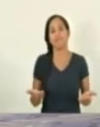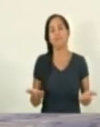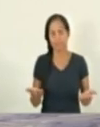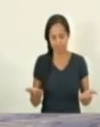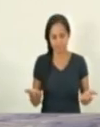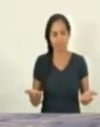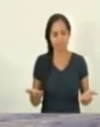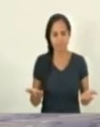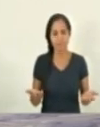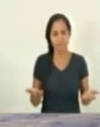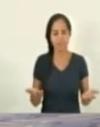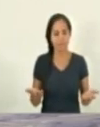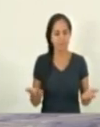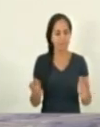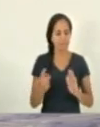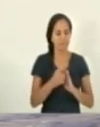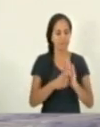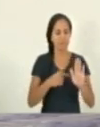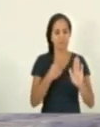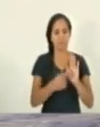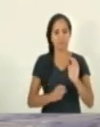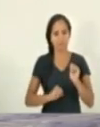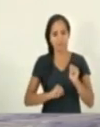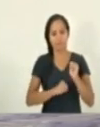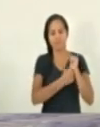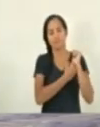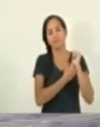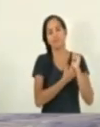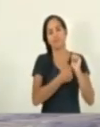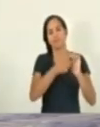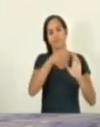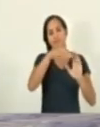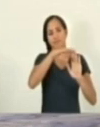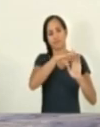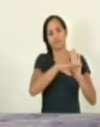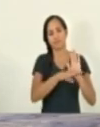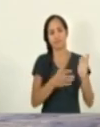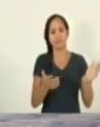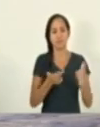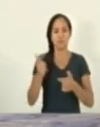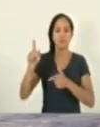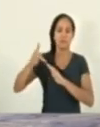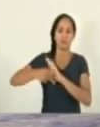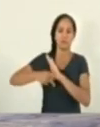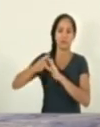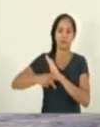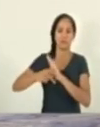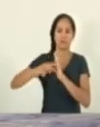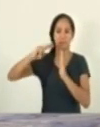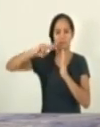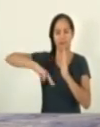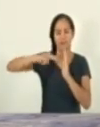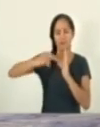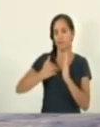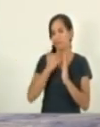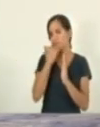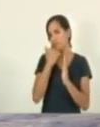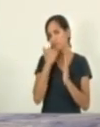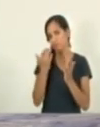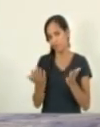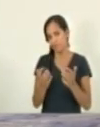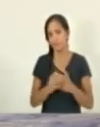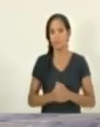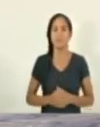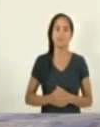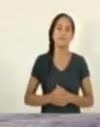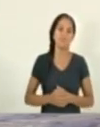o veto trancou a pauta e não vamos apreciar os outros projetos. É lamentável. Eu já registrei mais cedo,